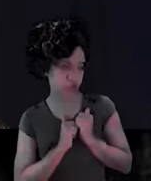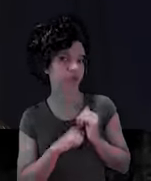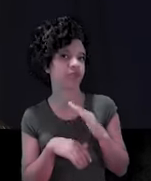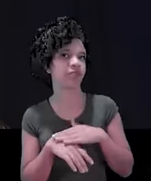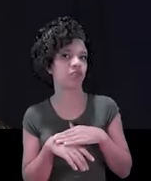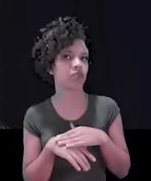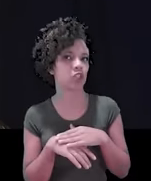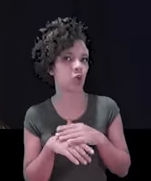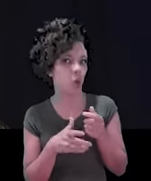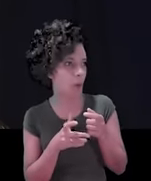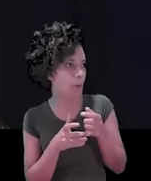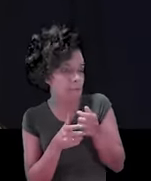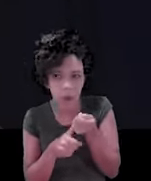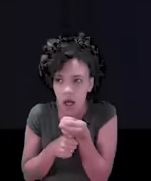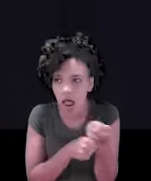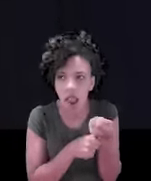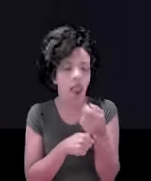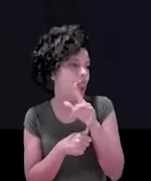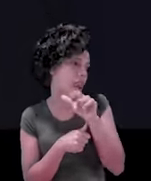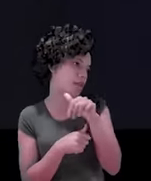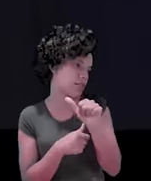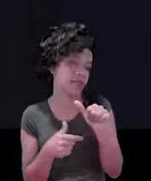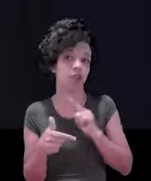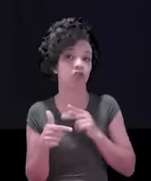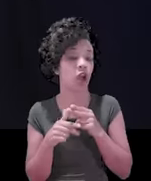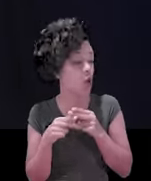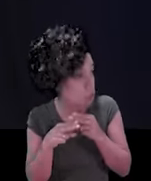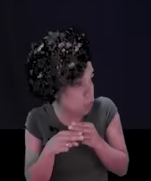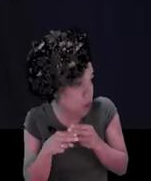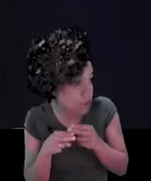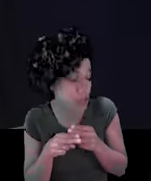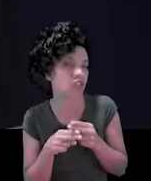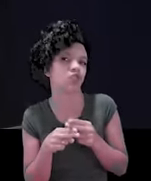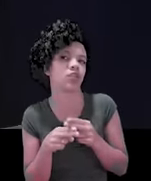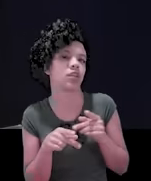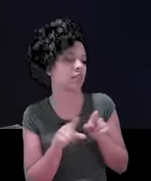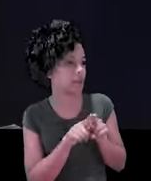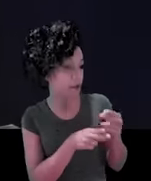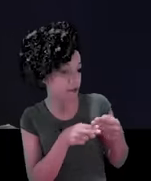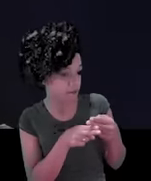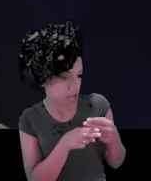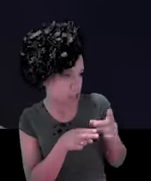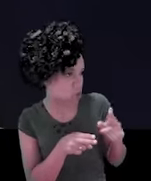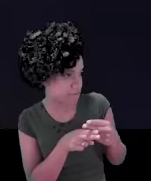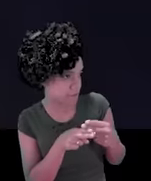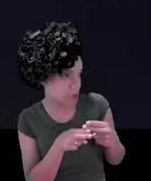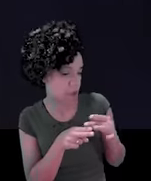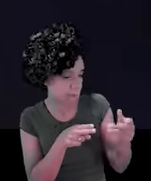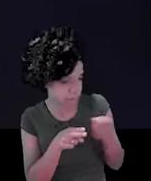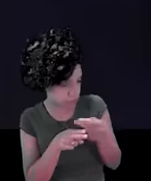fiz uma espécie de uma lança para me proteger eu tinha um canivete multiuso e e uma faca de bolsa quero que é sua faca